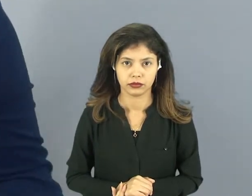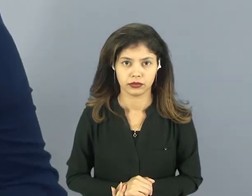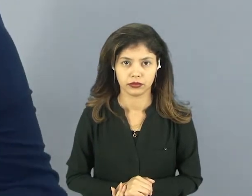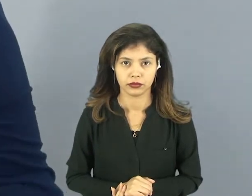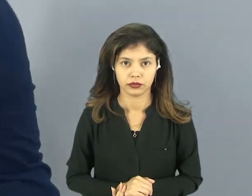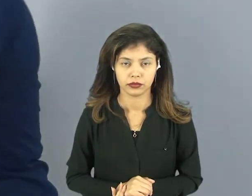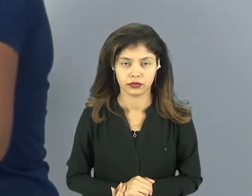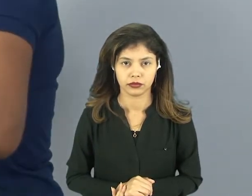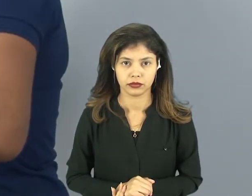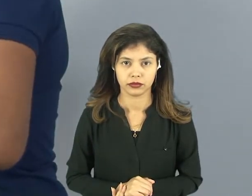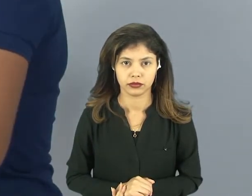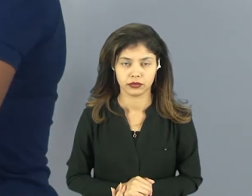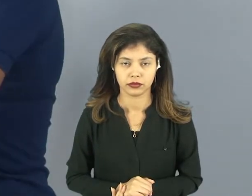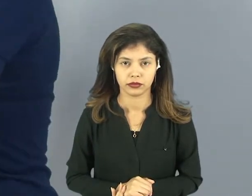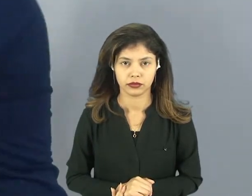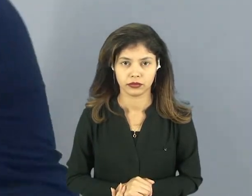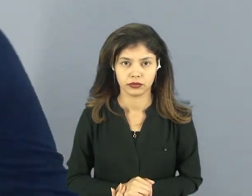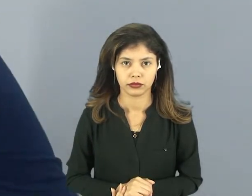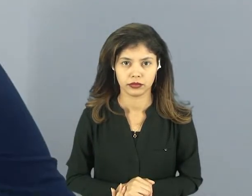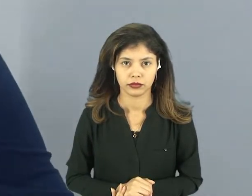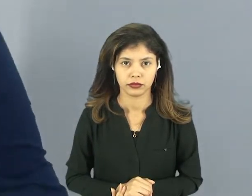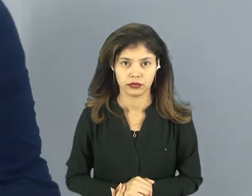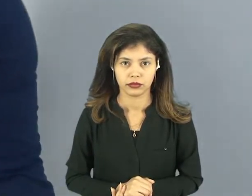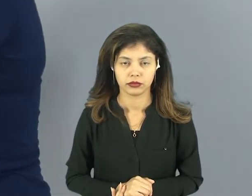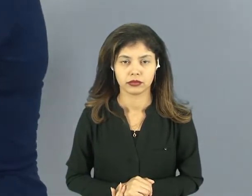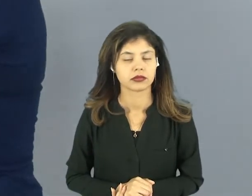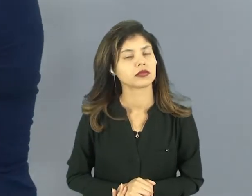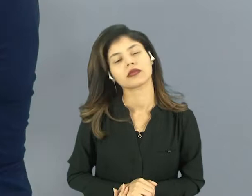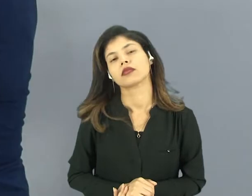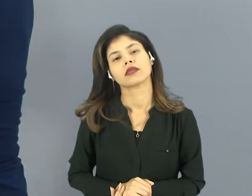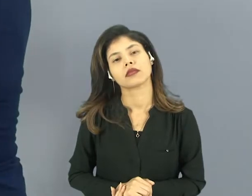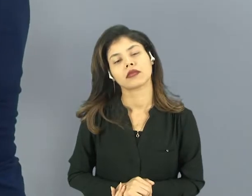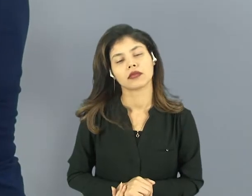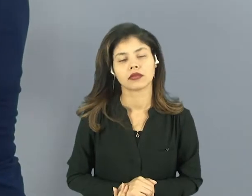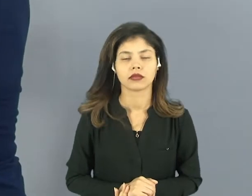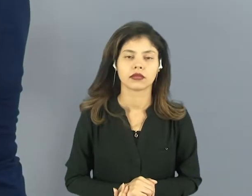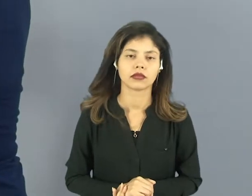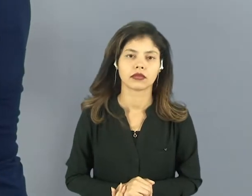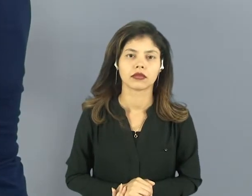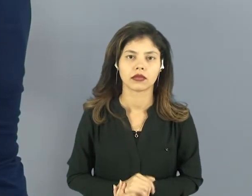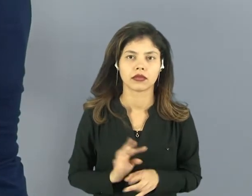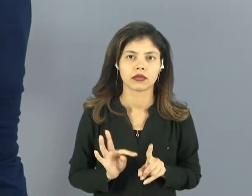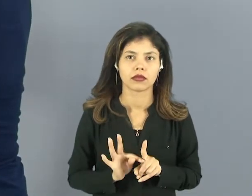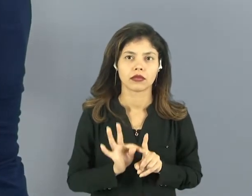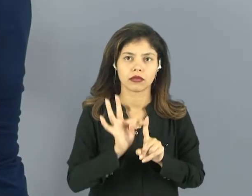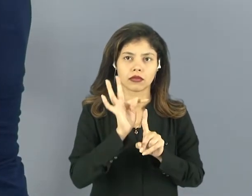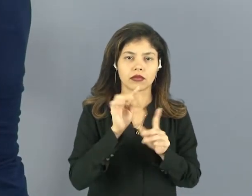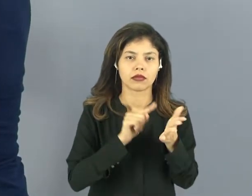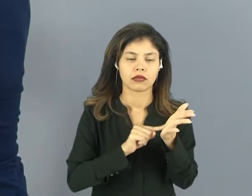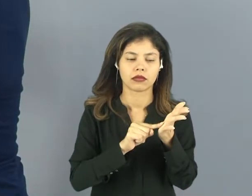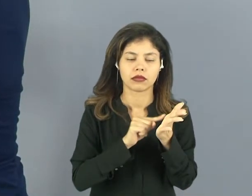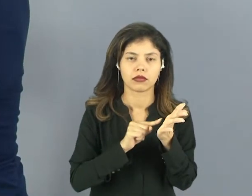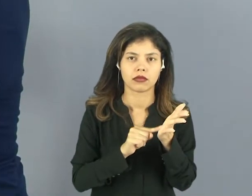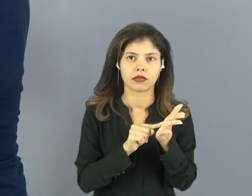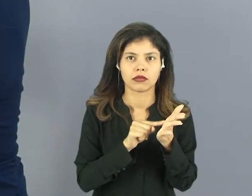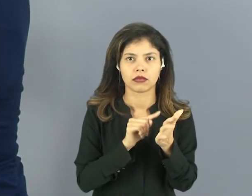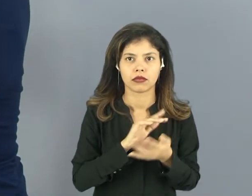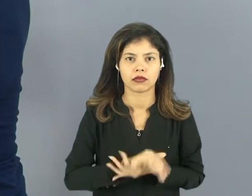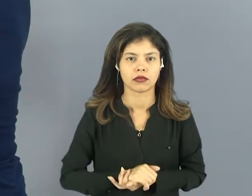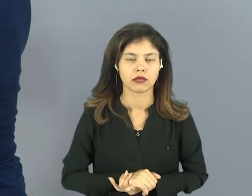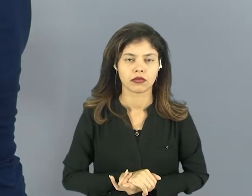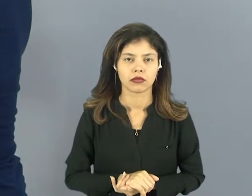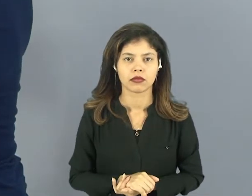Representação dos termômetros digitais aqui. Vamos colocar o